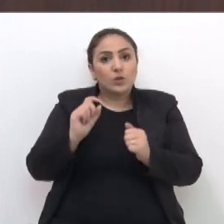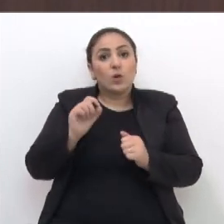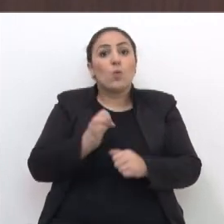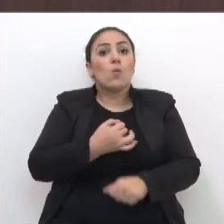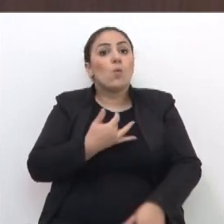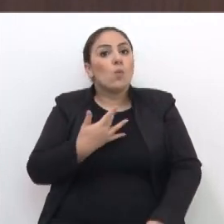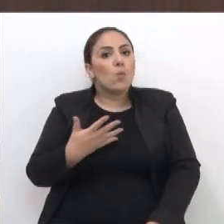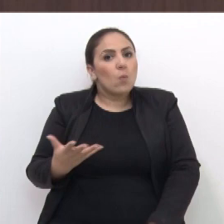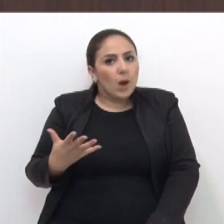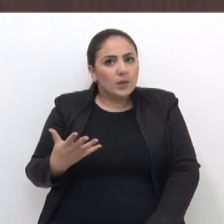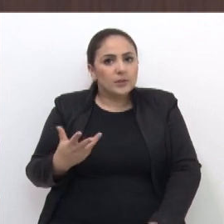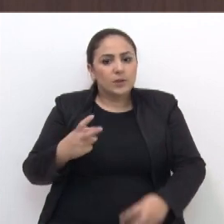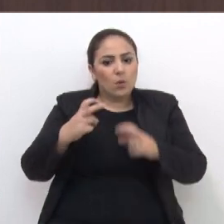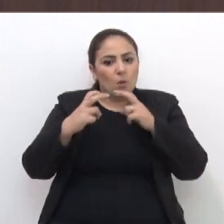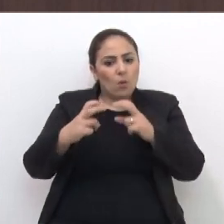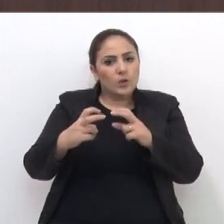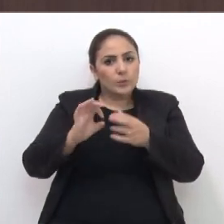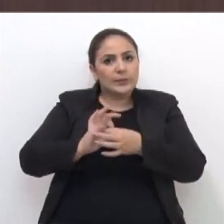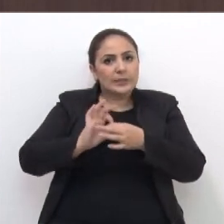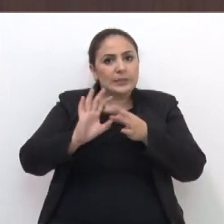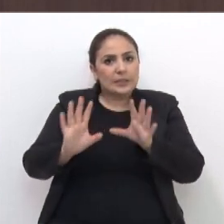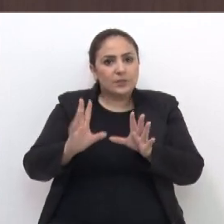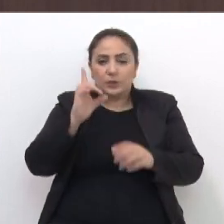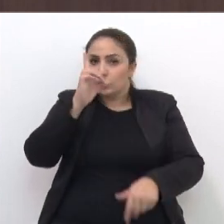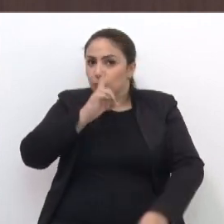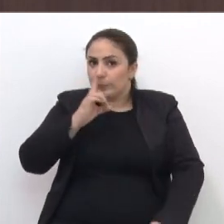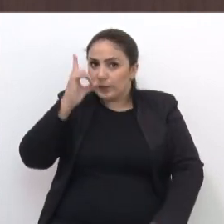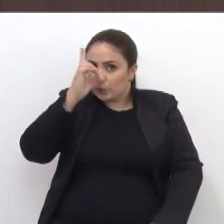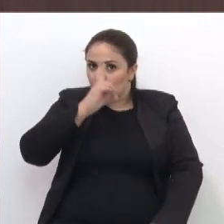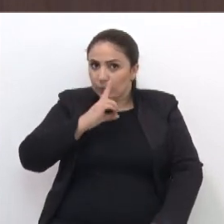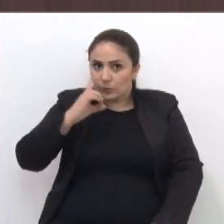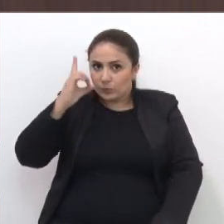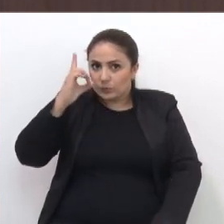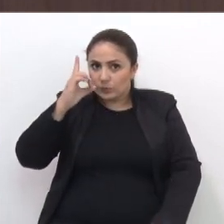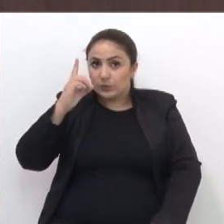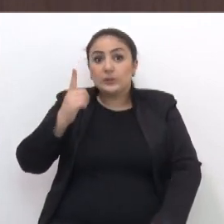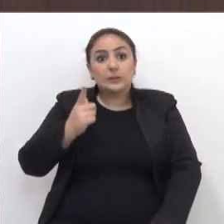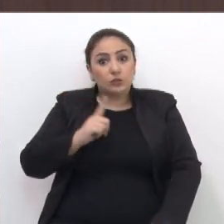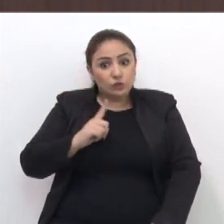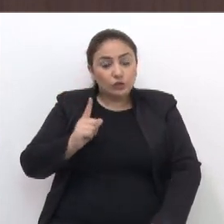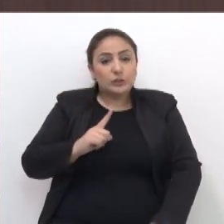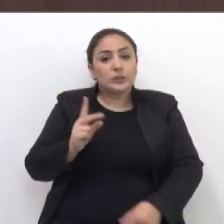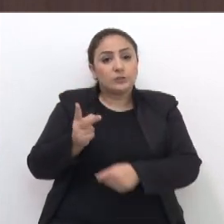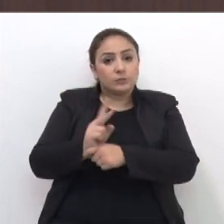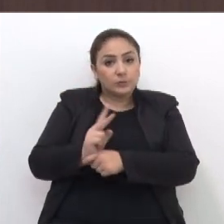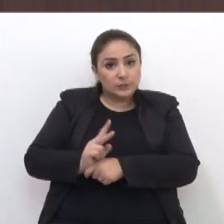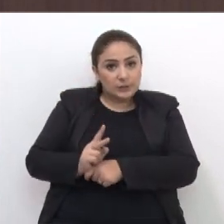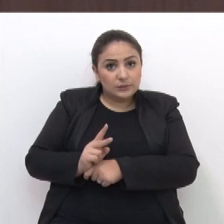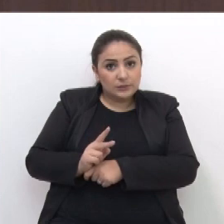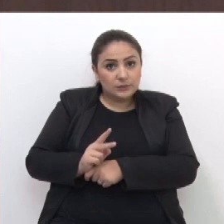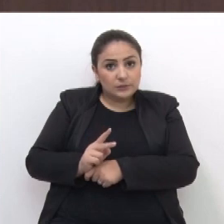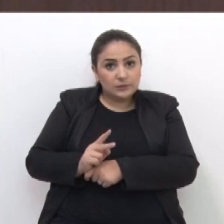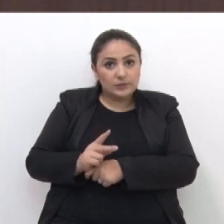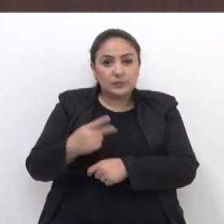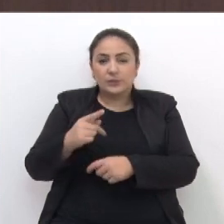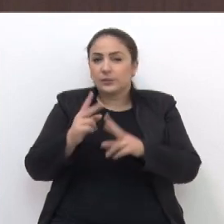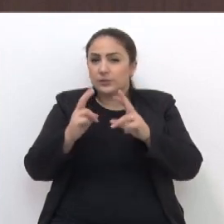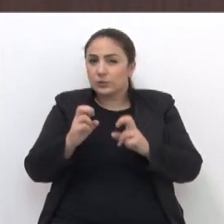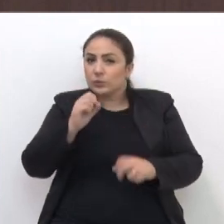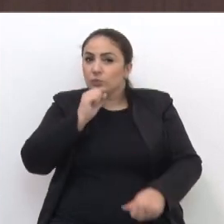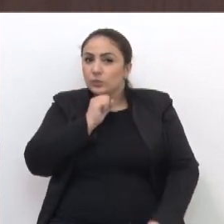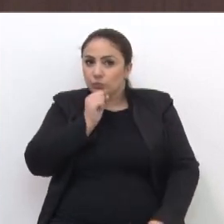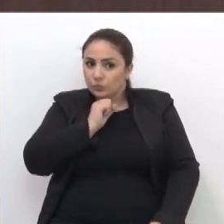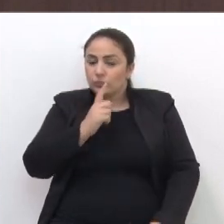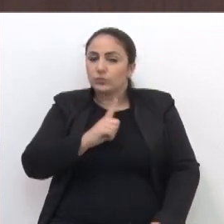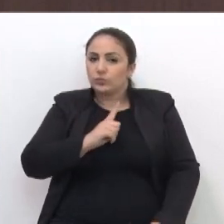solicito quais linhas estavam disponíveis no domingo, haviam fiscais na questão